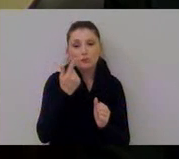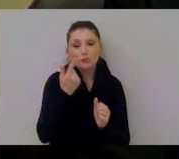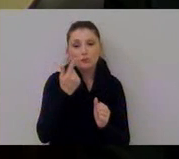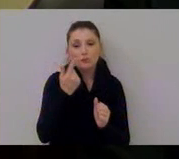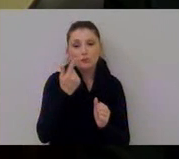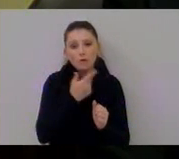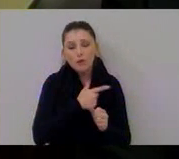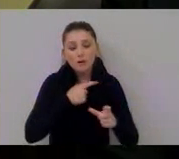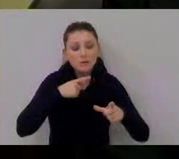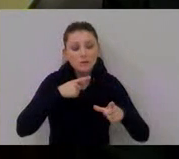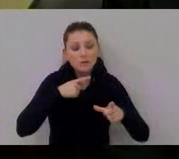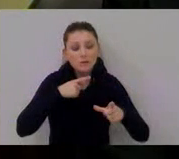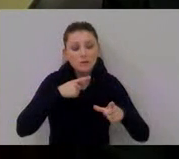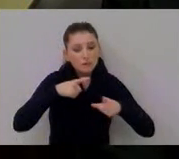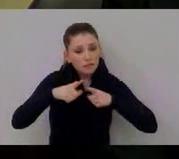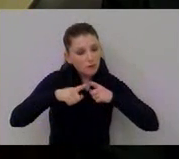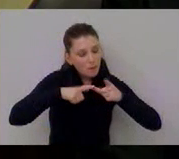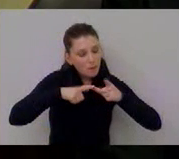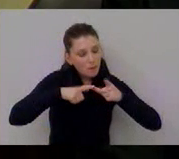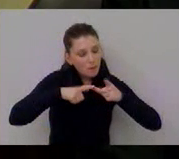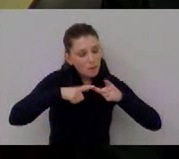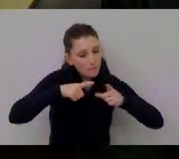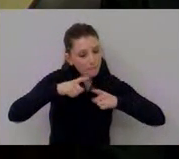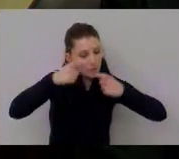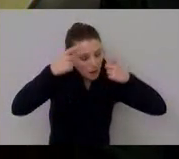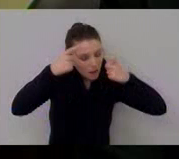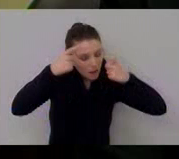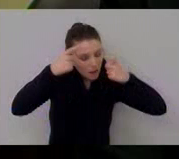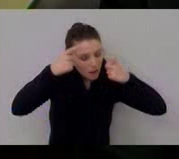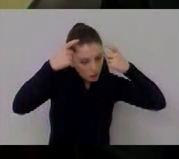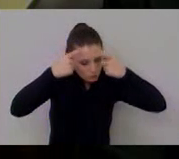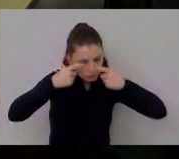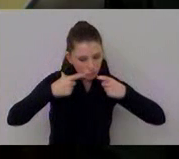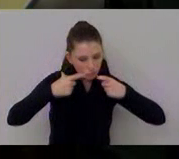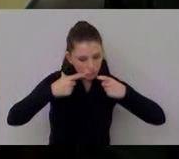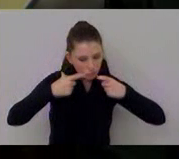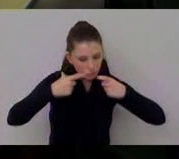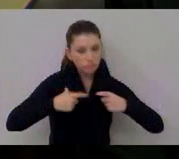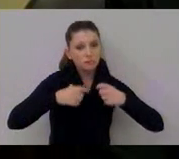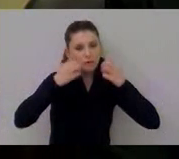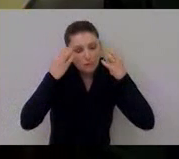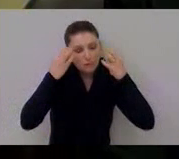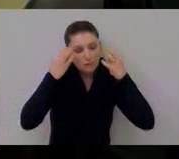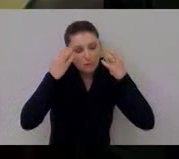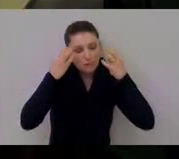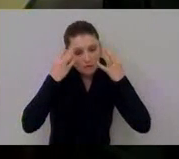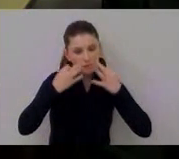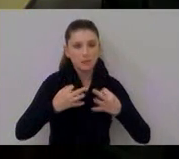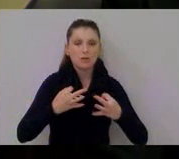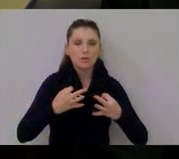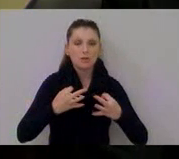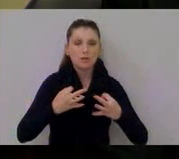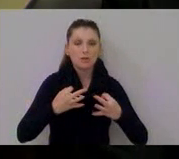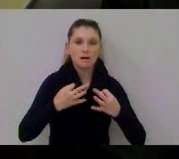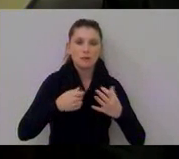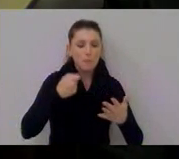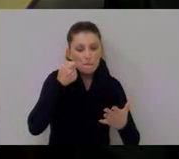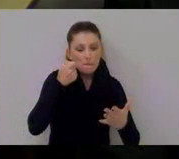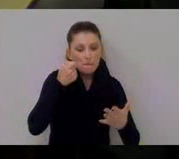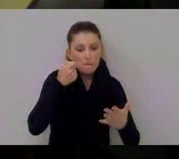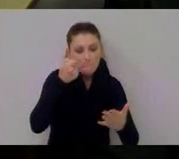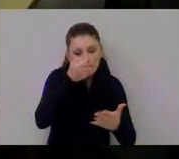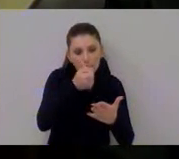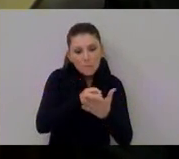honrados em sua grande maioria, que pagam seus impostos, incluindo